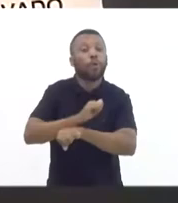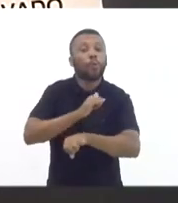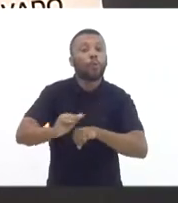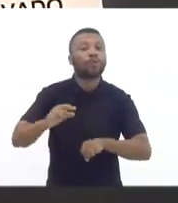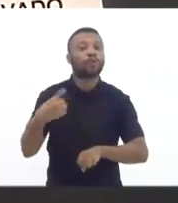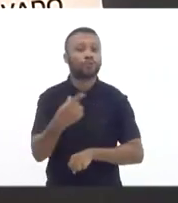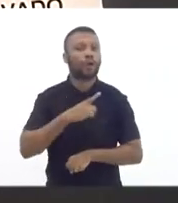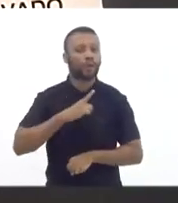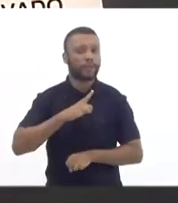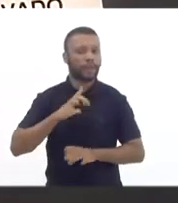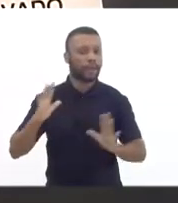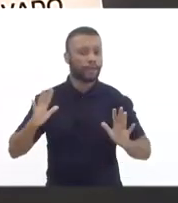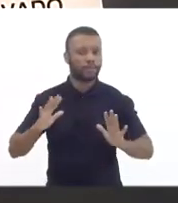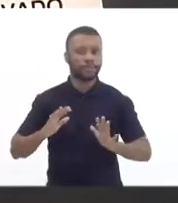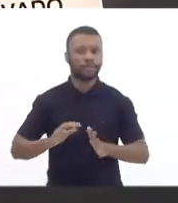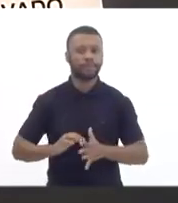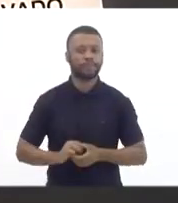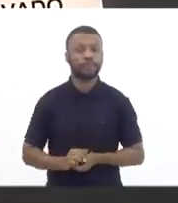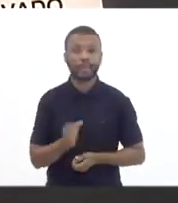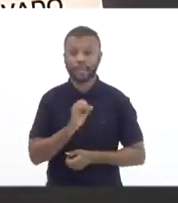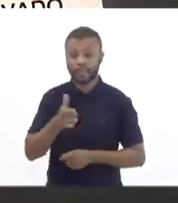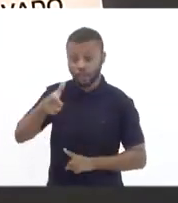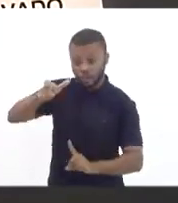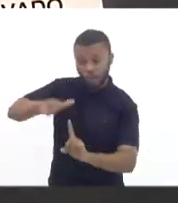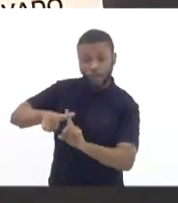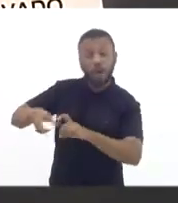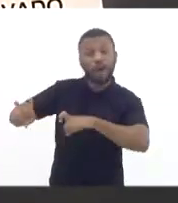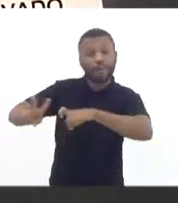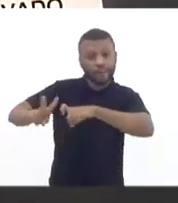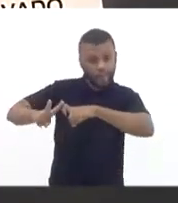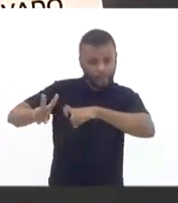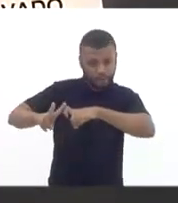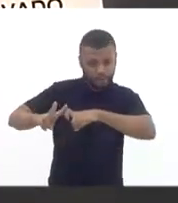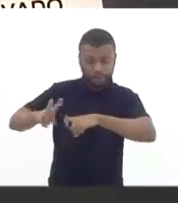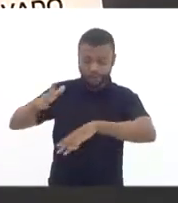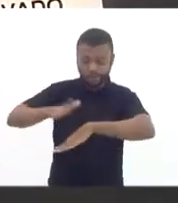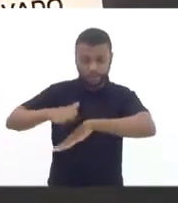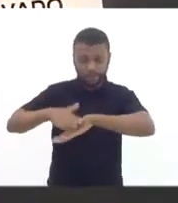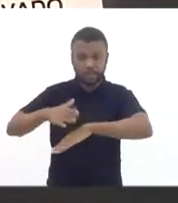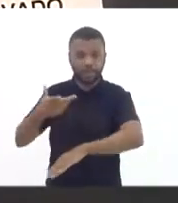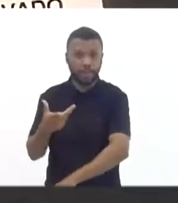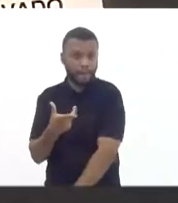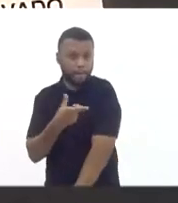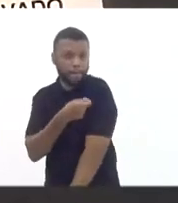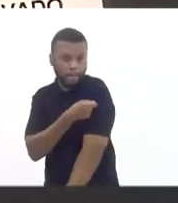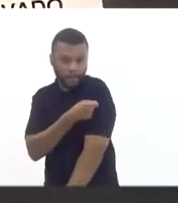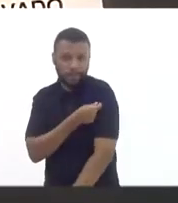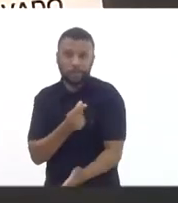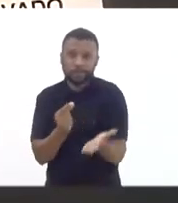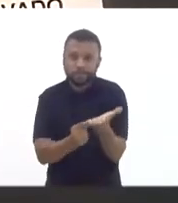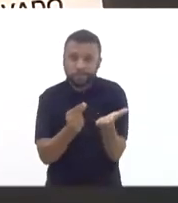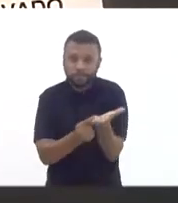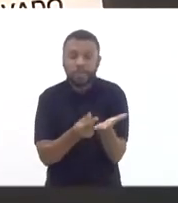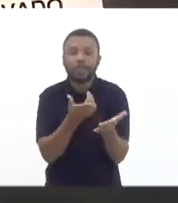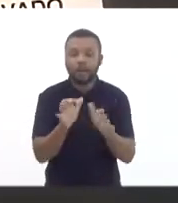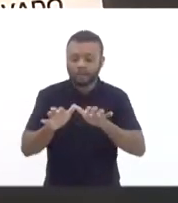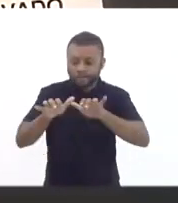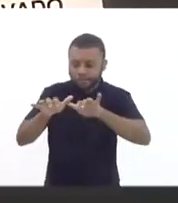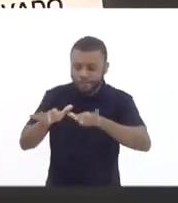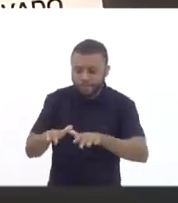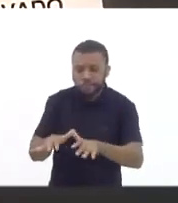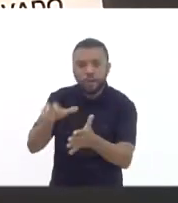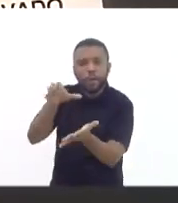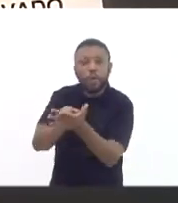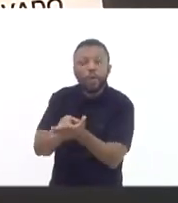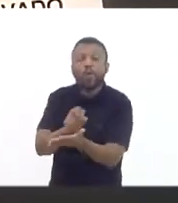Se, o veterinário lá faria a própria microchipagem... e já cadastraria no nome de quem está